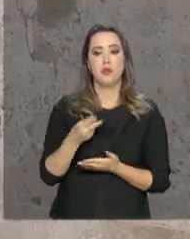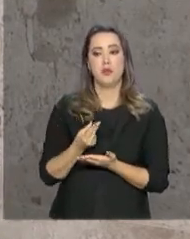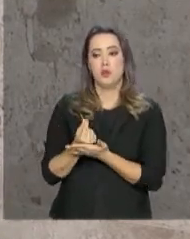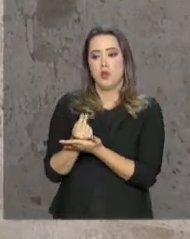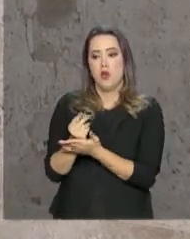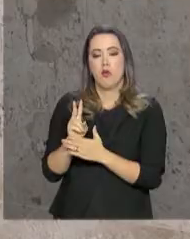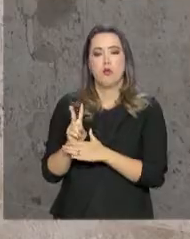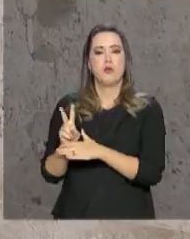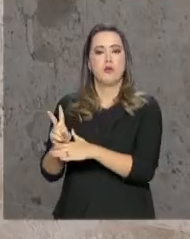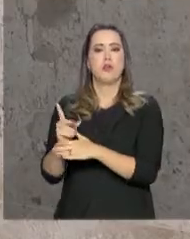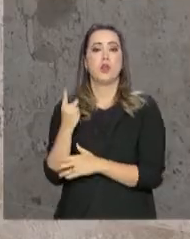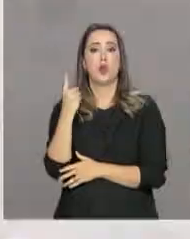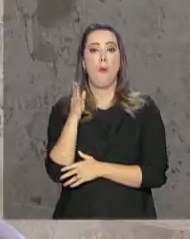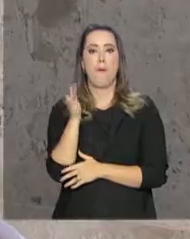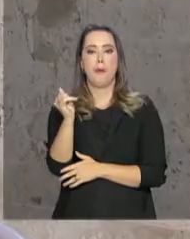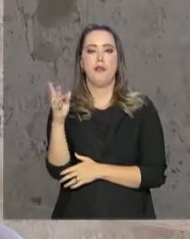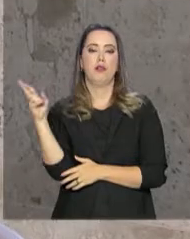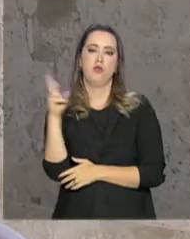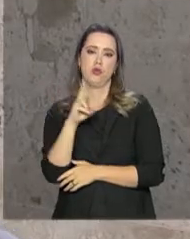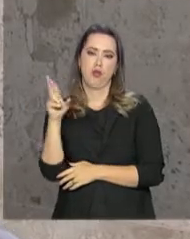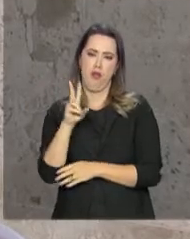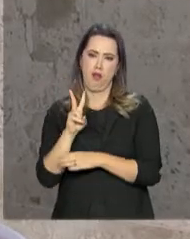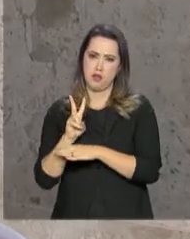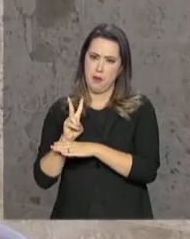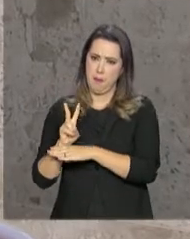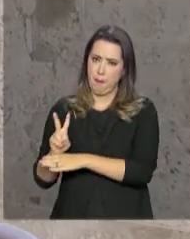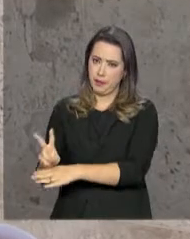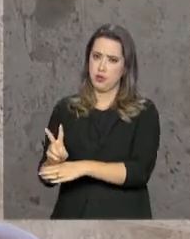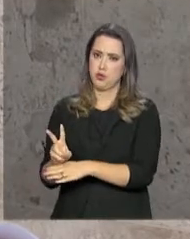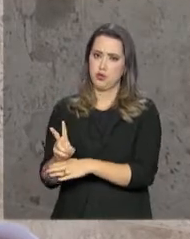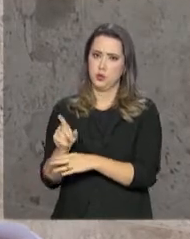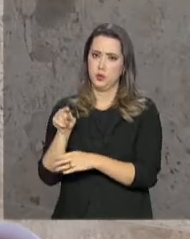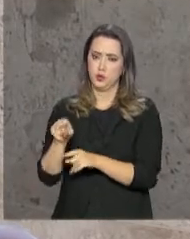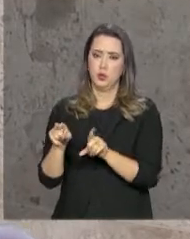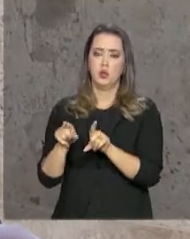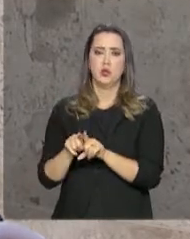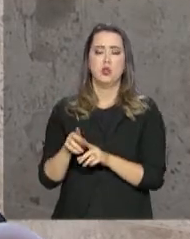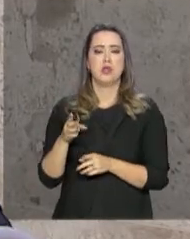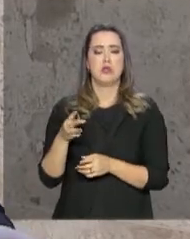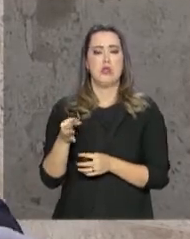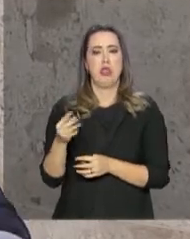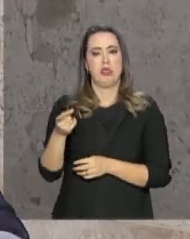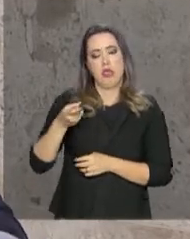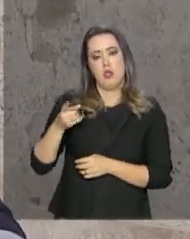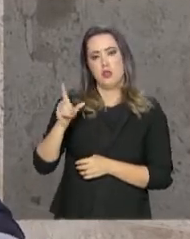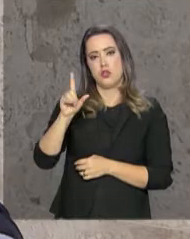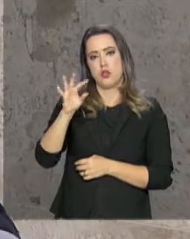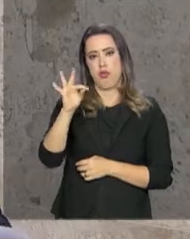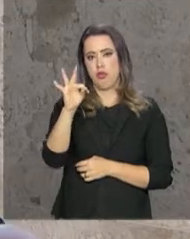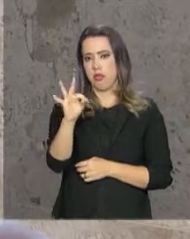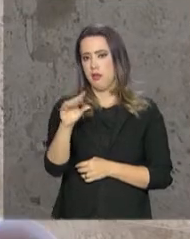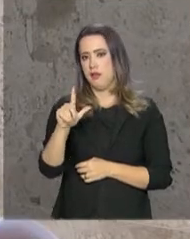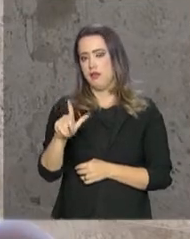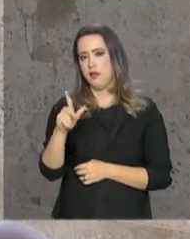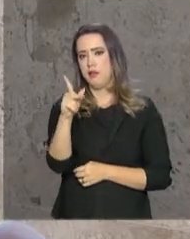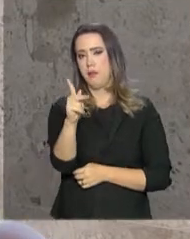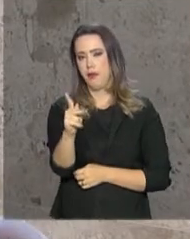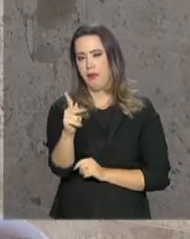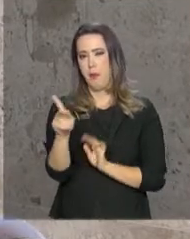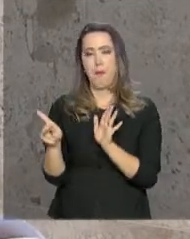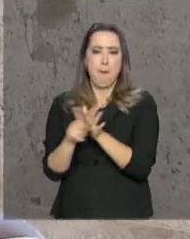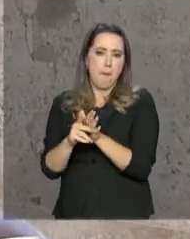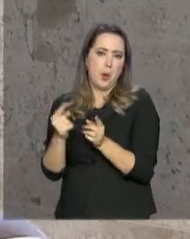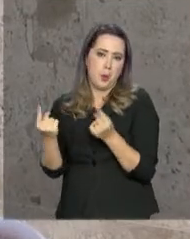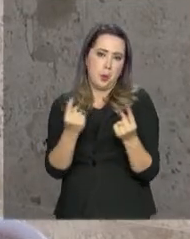de R$1,5 bilhão de reais. Né? As taxas são TLP, a taxa normal do